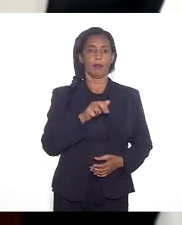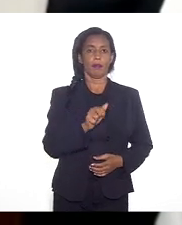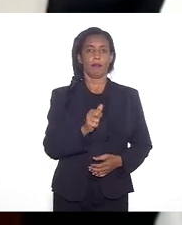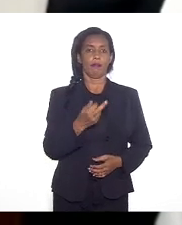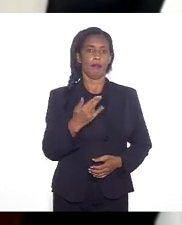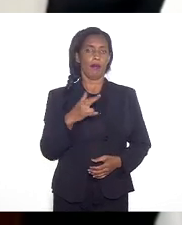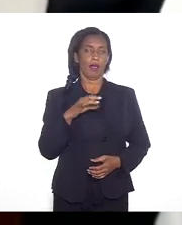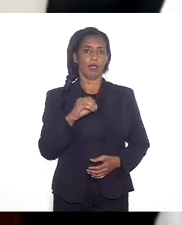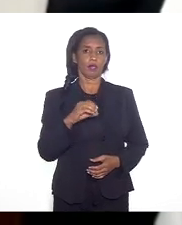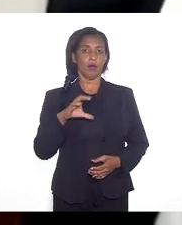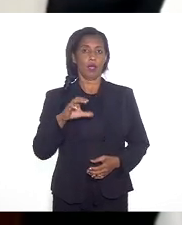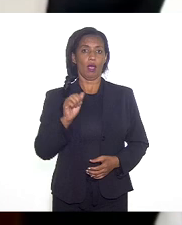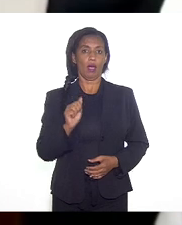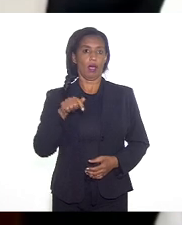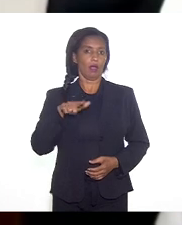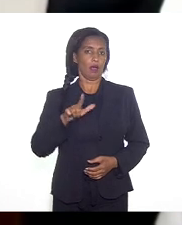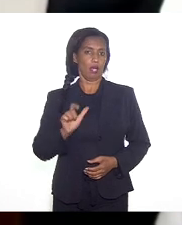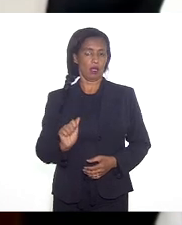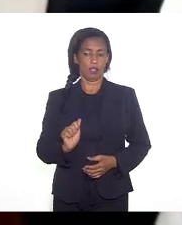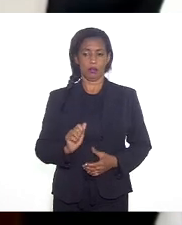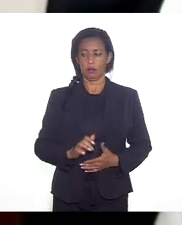Canella.